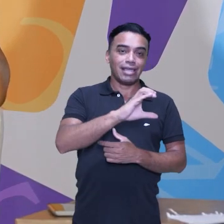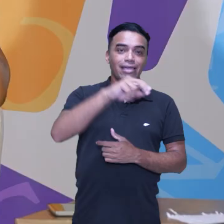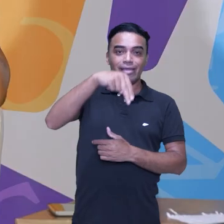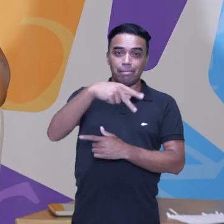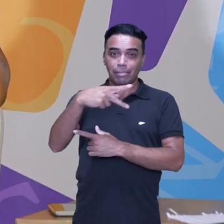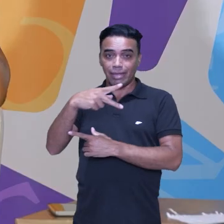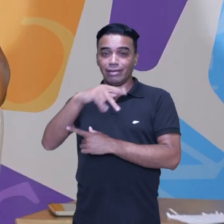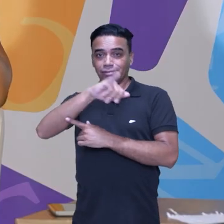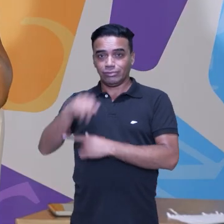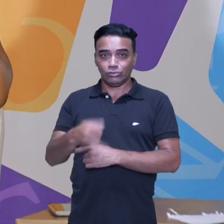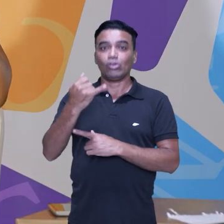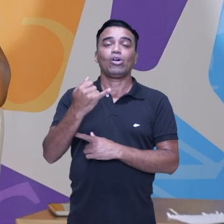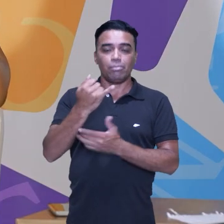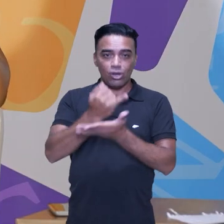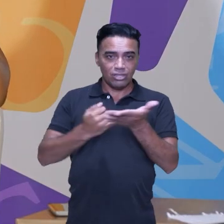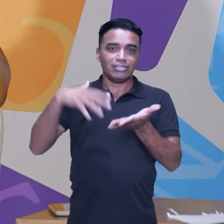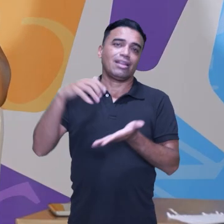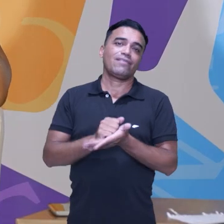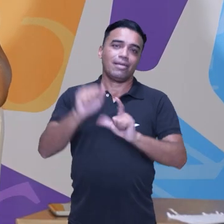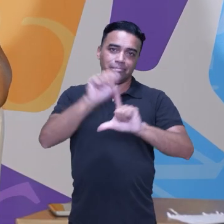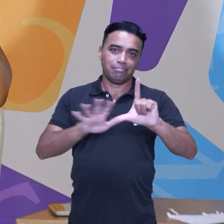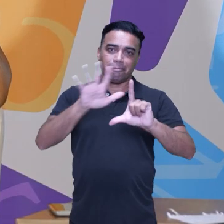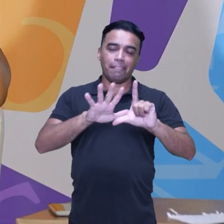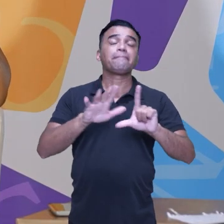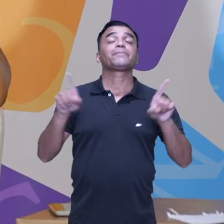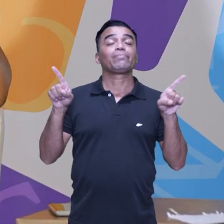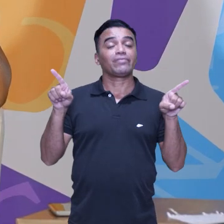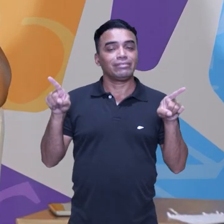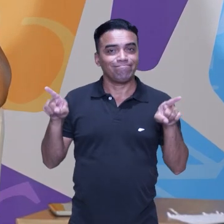E aí pode se inscrever na plataforma. E também